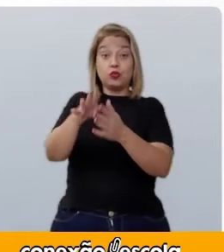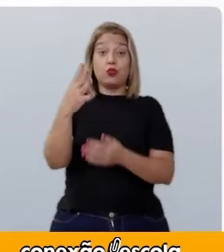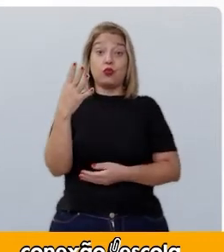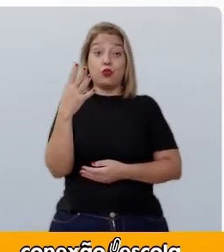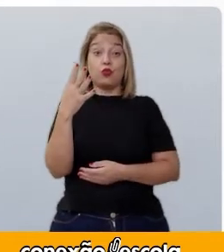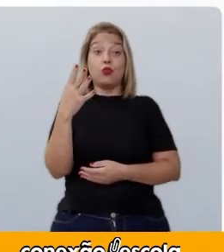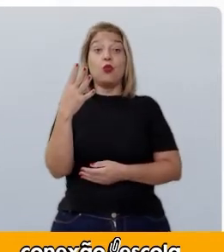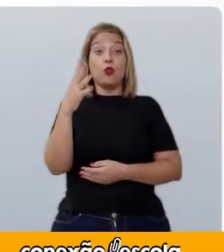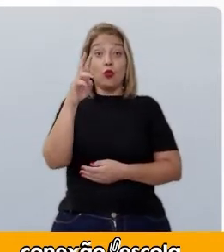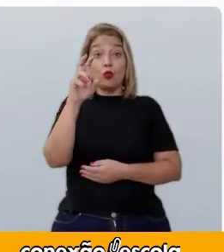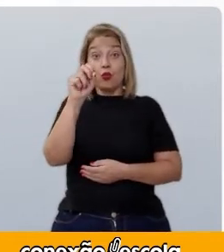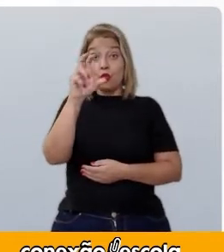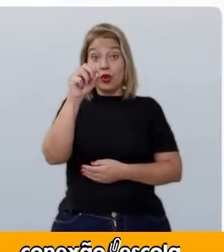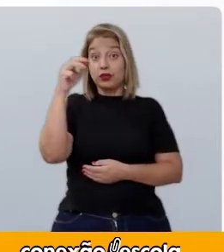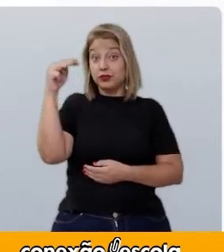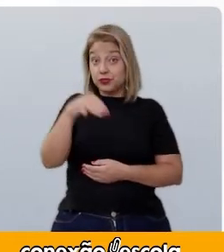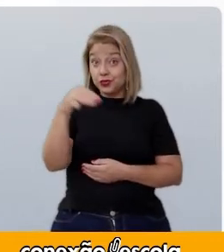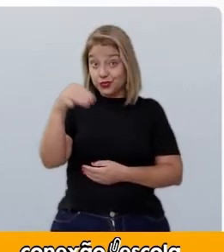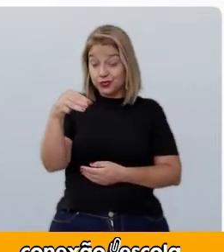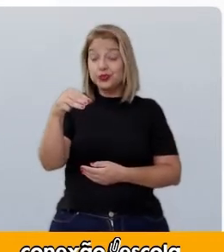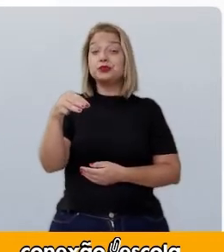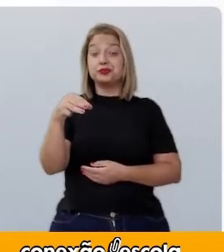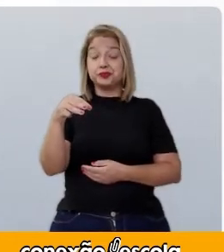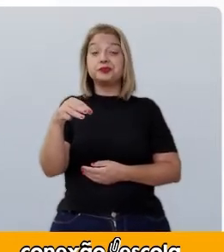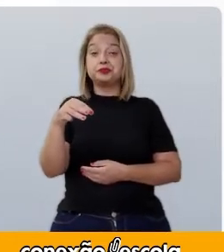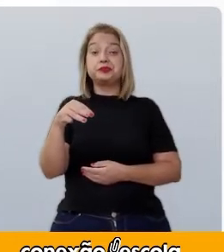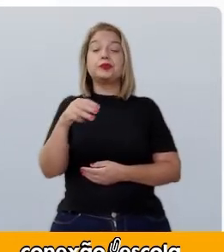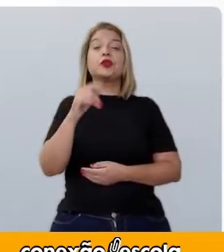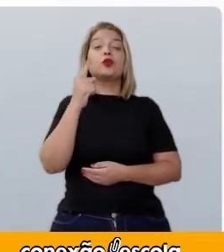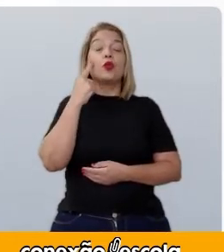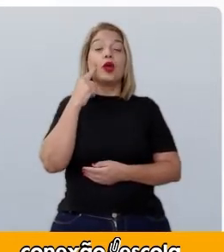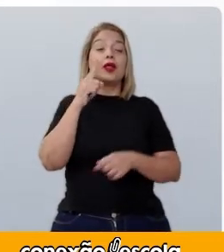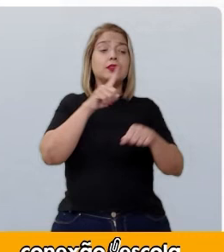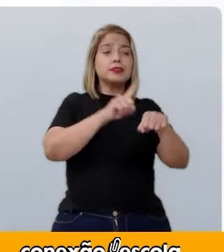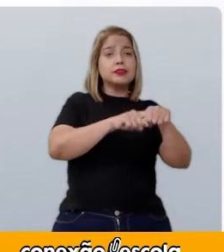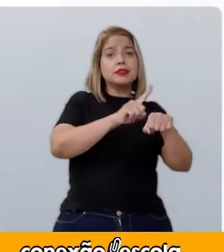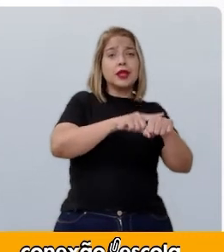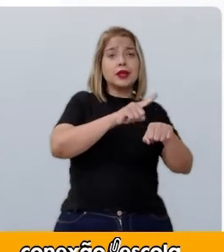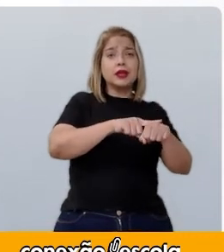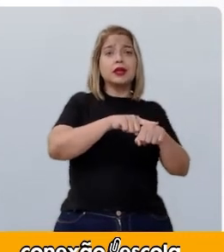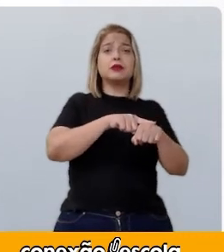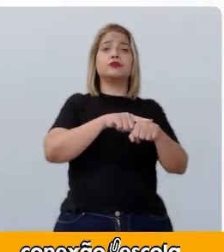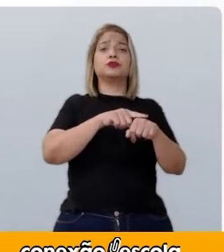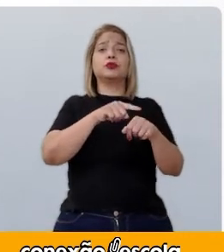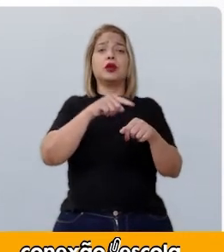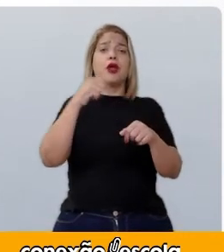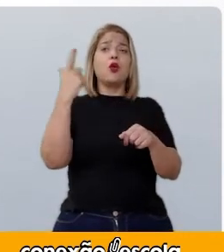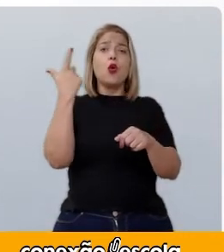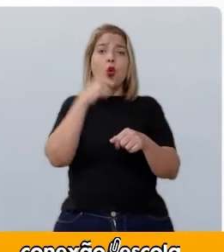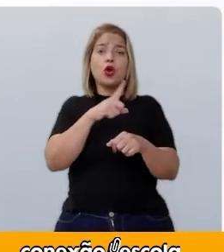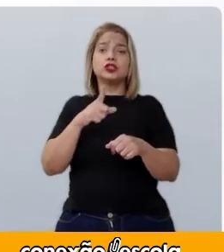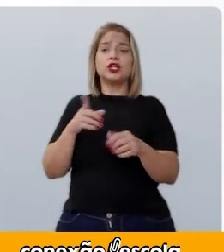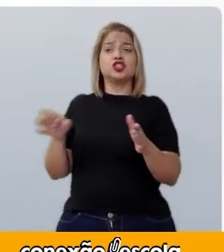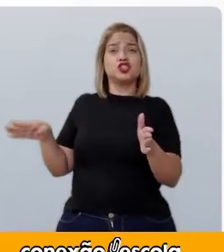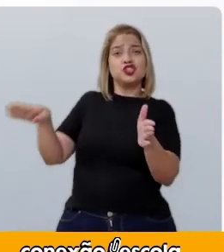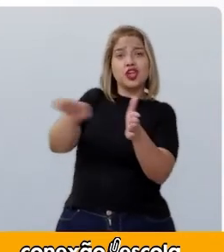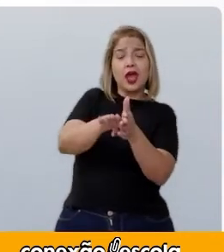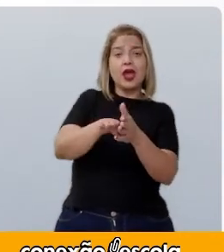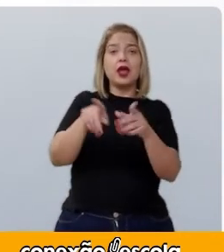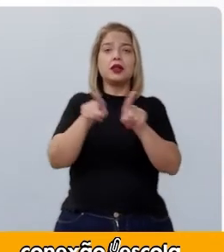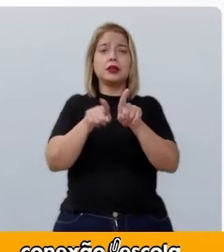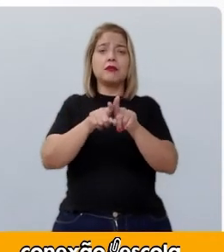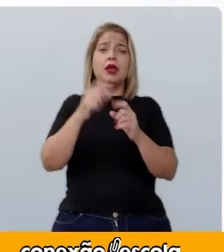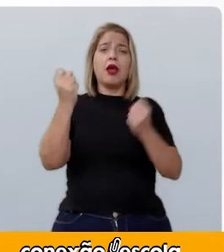minutos. Nessa situação, as grandezas tempo de percurso e velocidade são